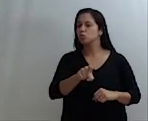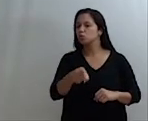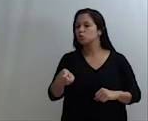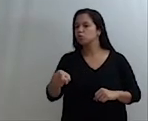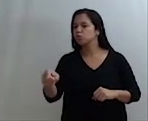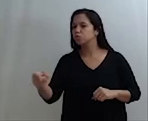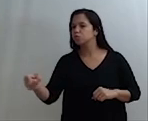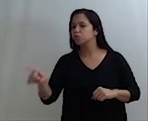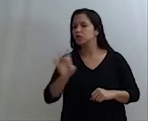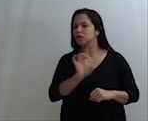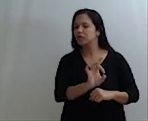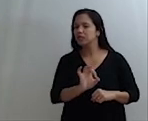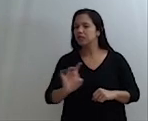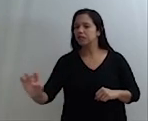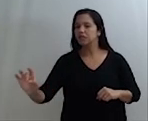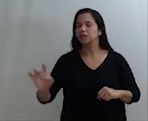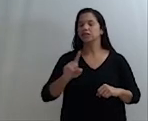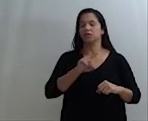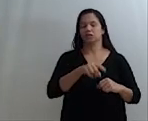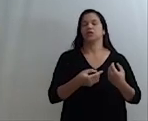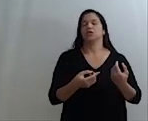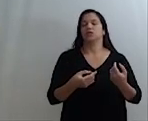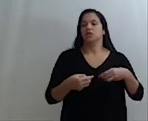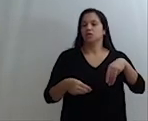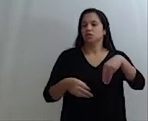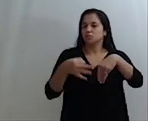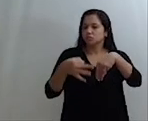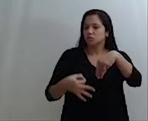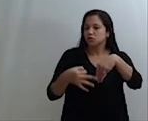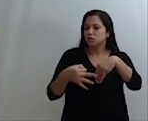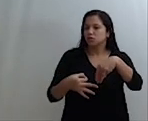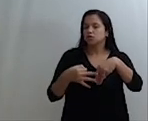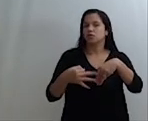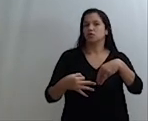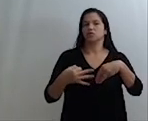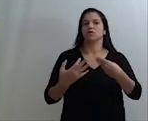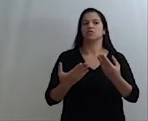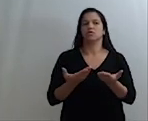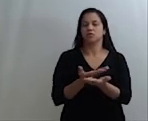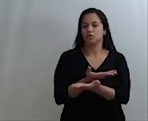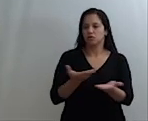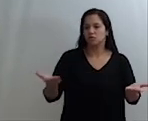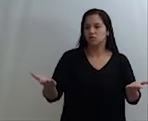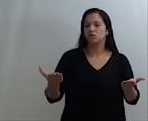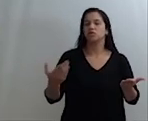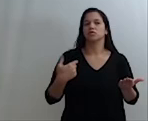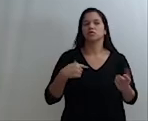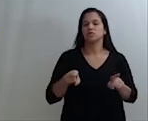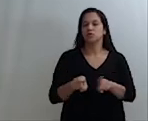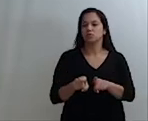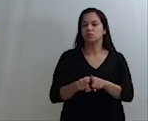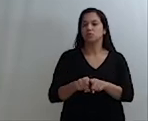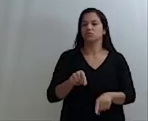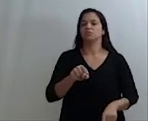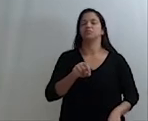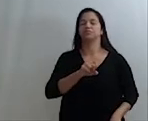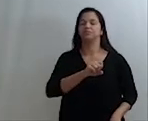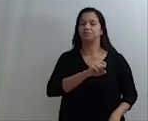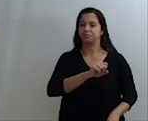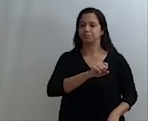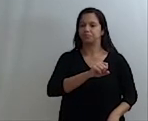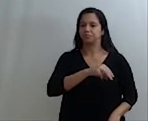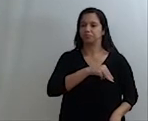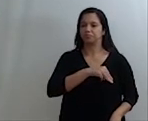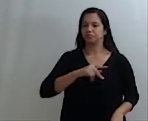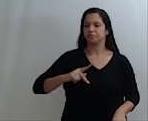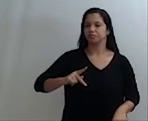colenda Sea turma do Supremo Tribunal de Justiça subprocurador os demais advos que acompanham